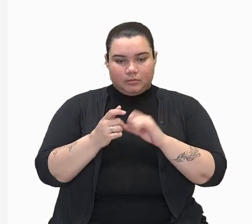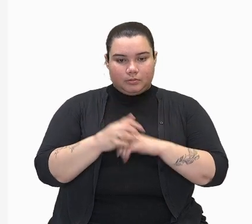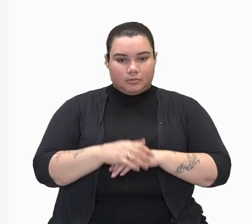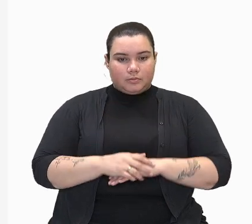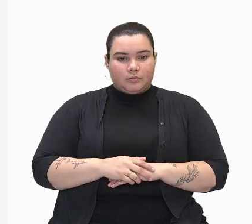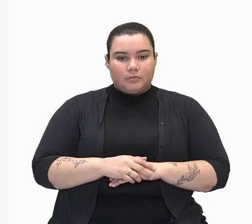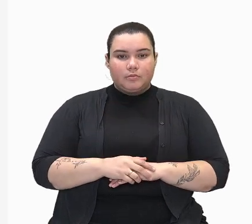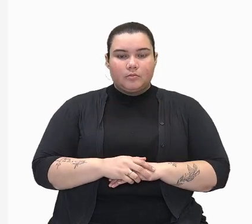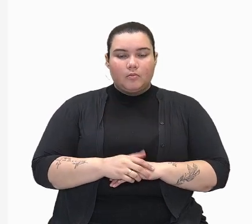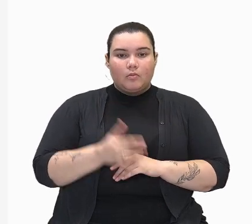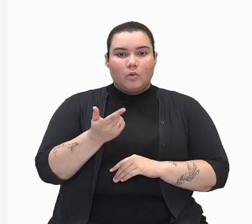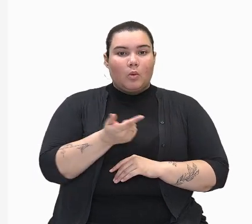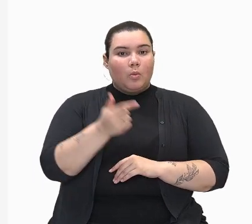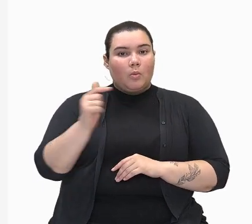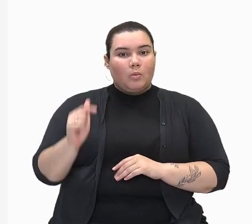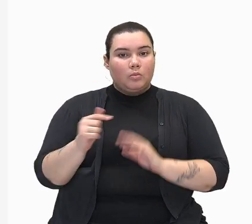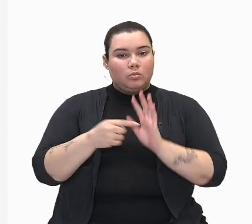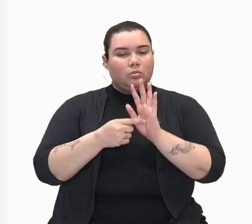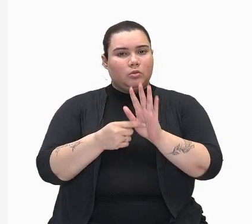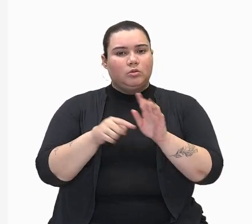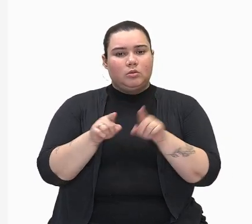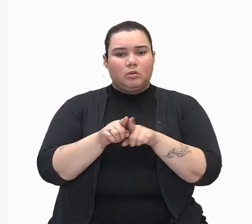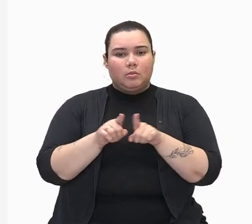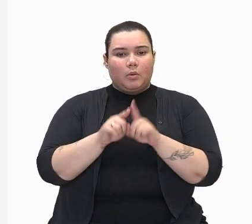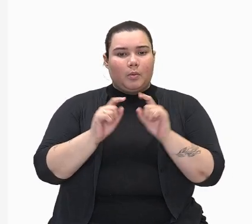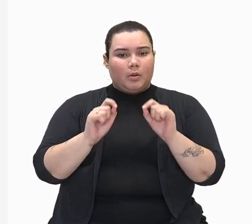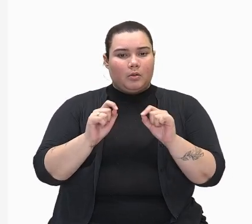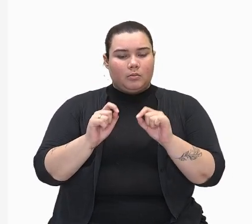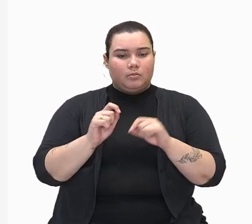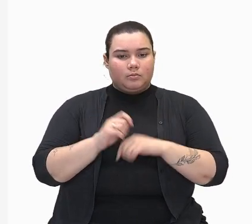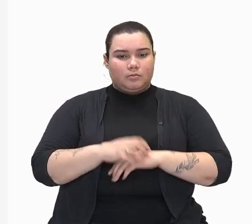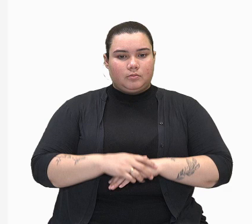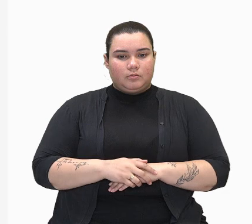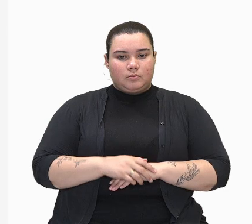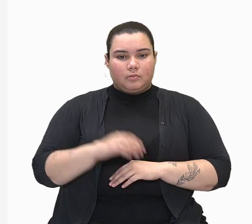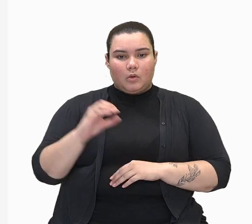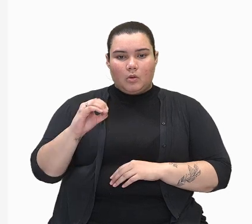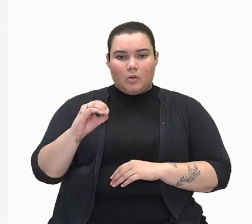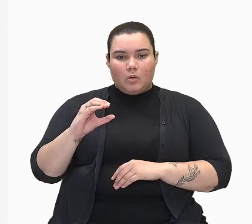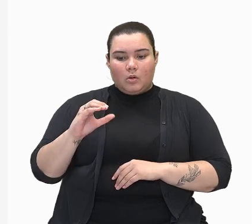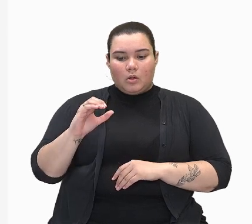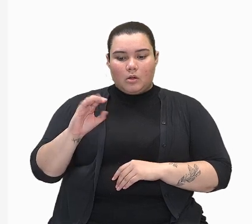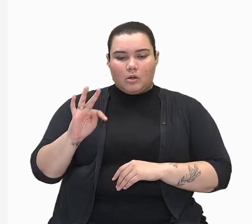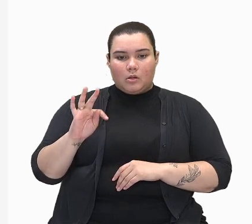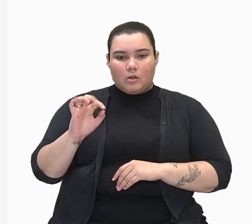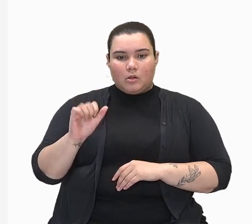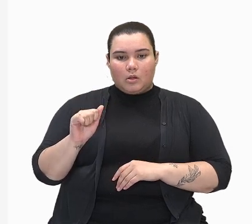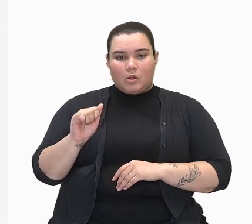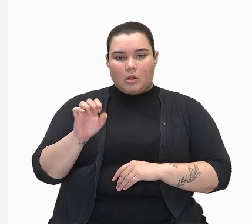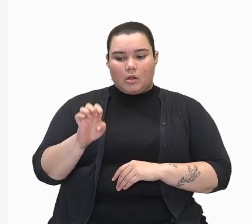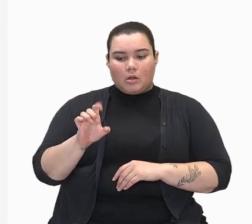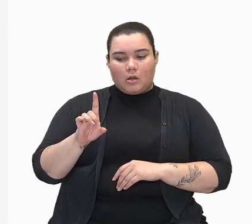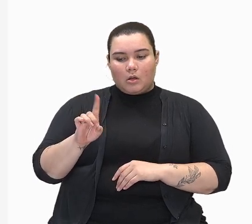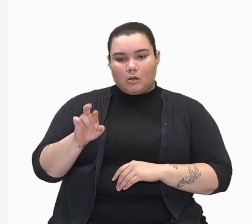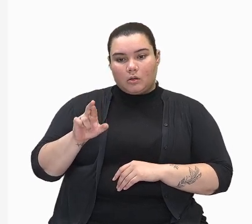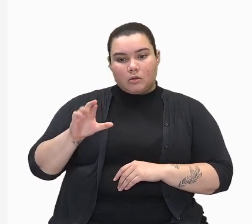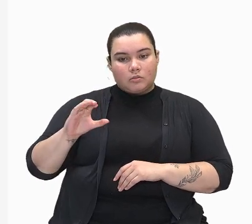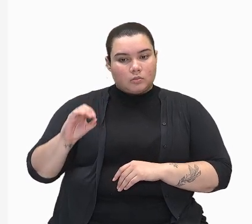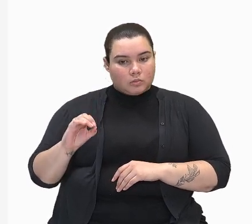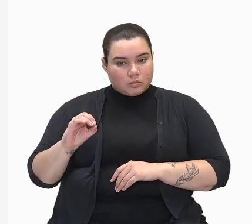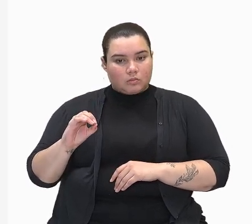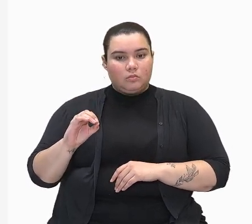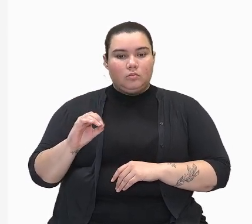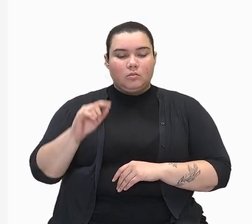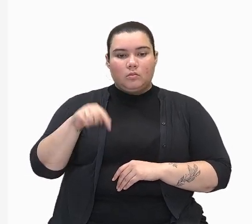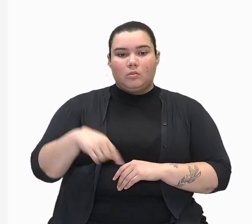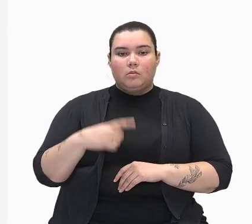Outro que nós apresentamos aqui para vocês foi né, o octaedro. O octaedro, que tem